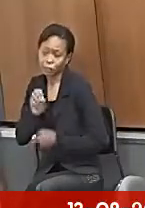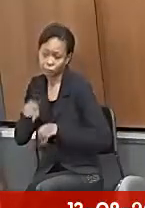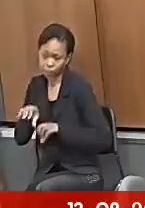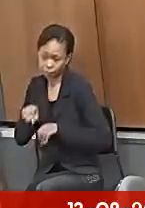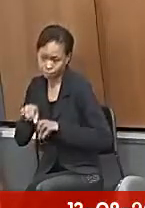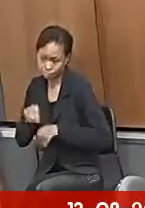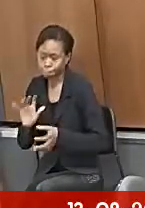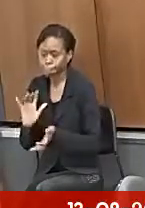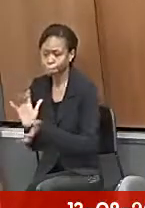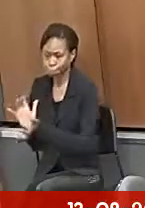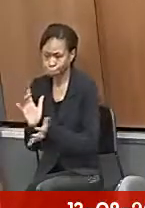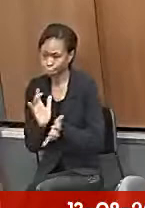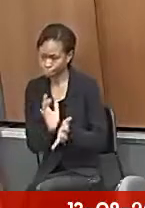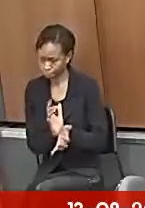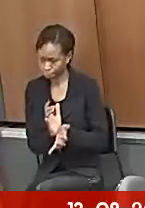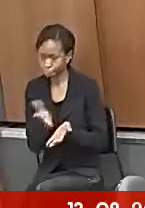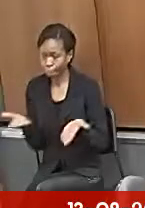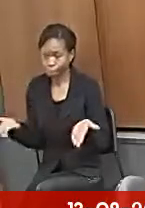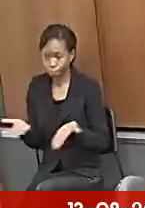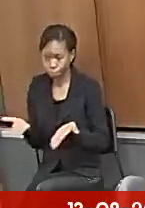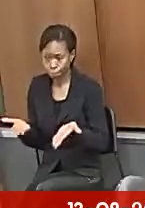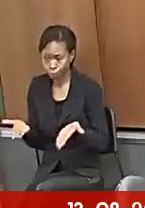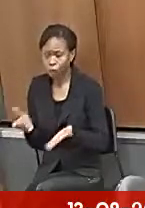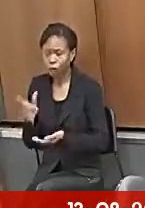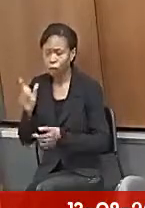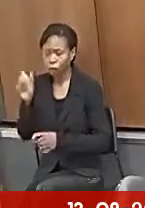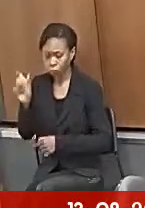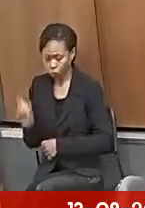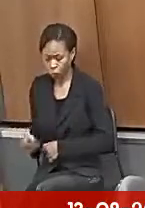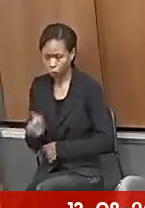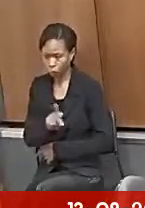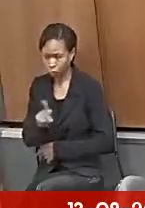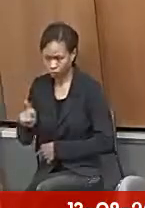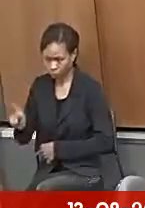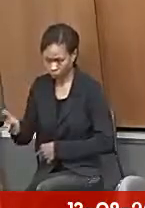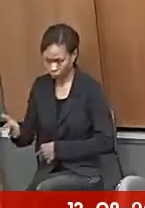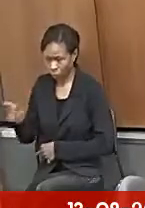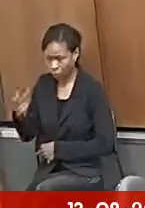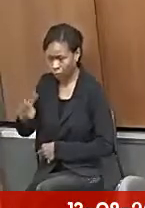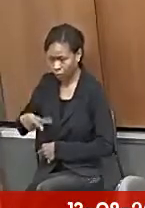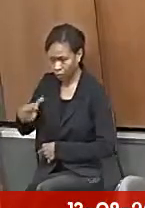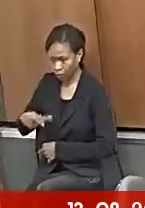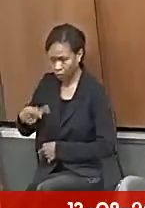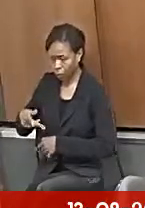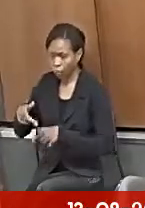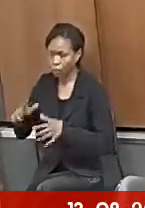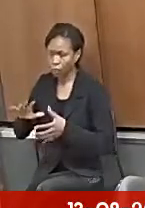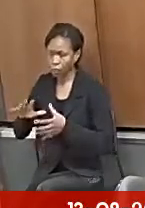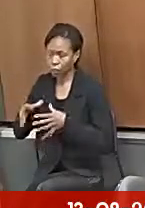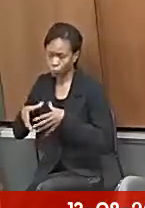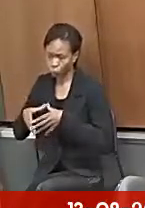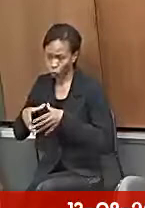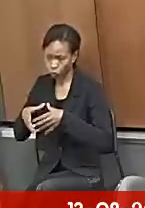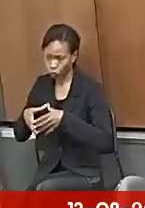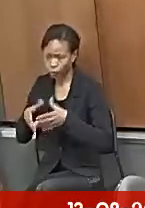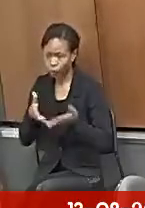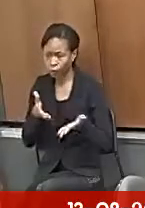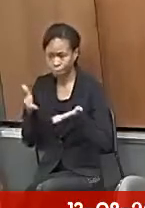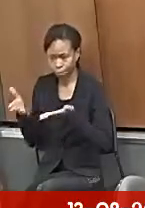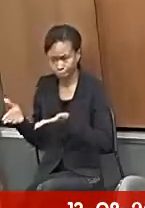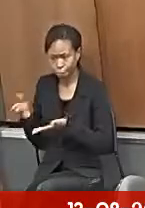momento é se encontra o presidente dessa comissão eu passo a condução dos trabalhos para o nosso presidente